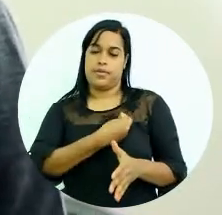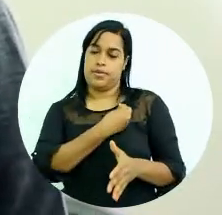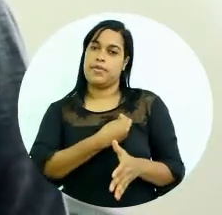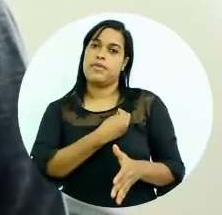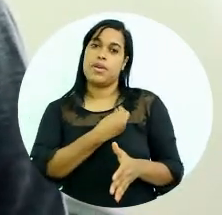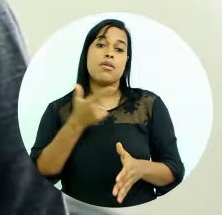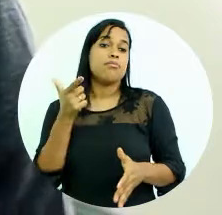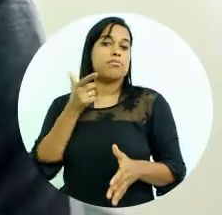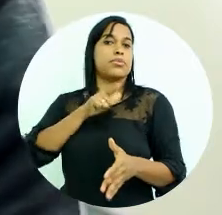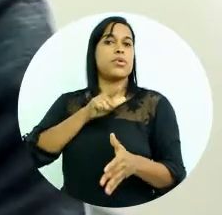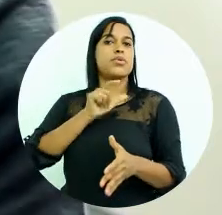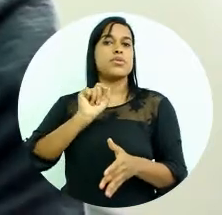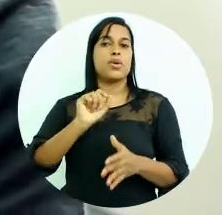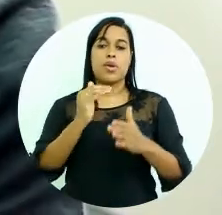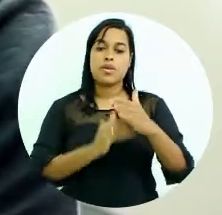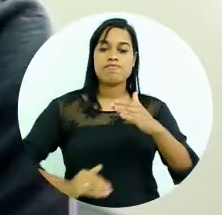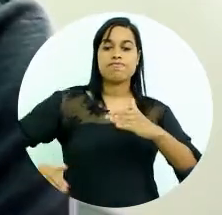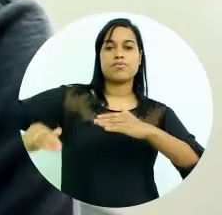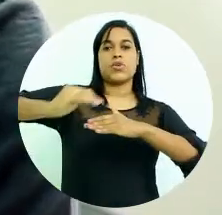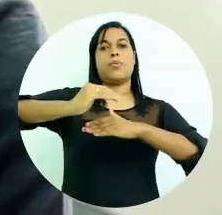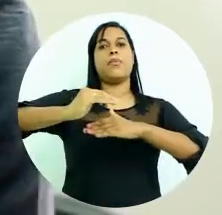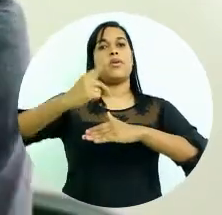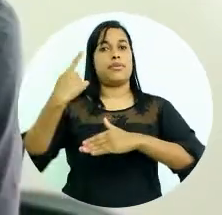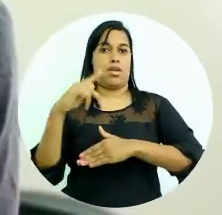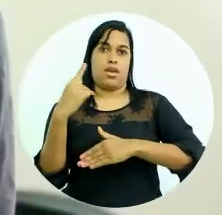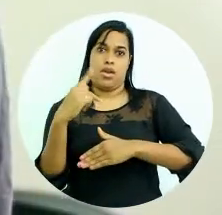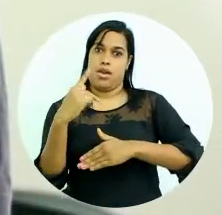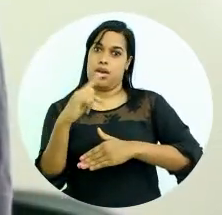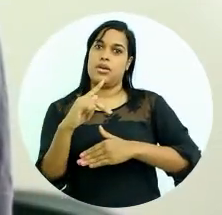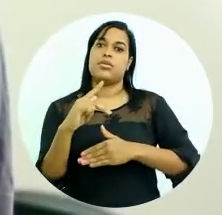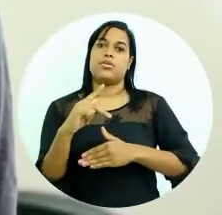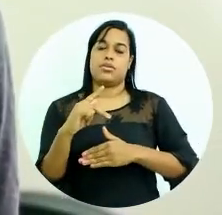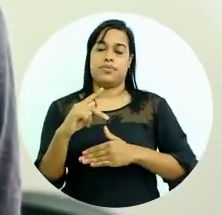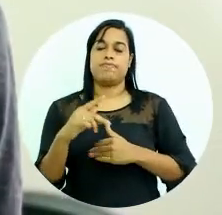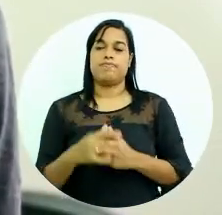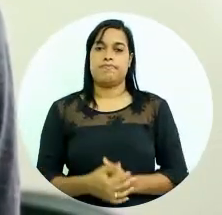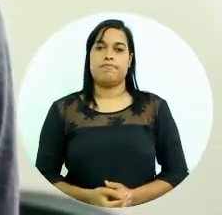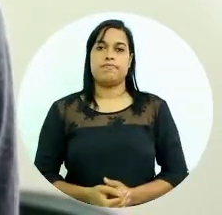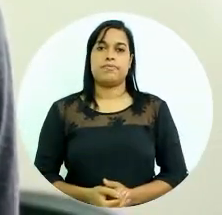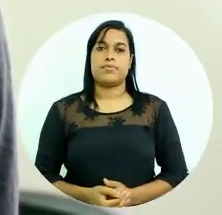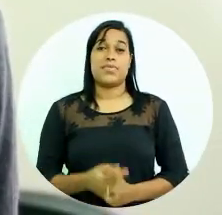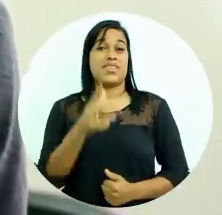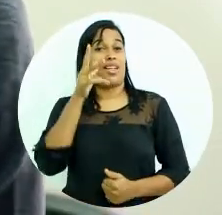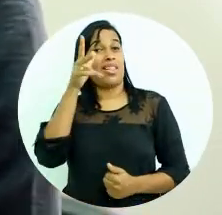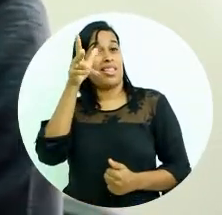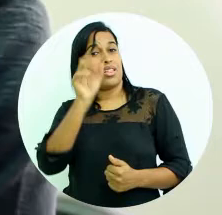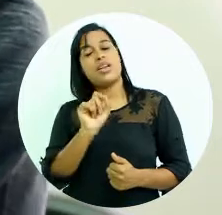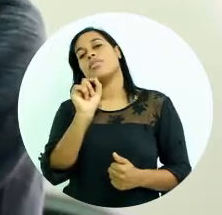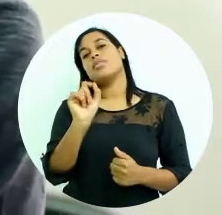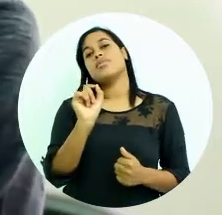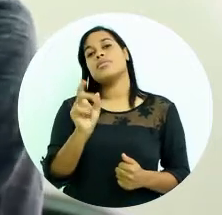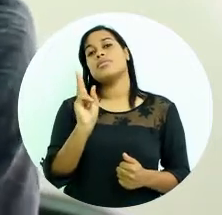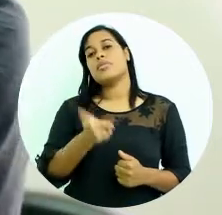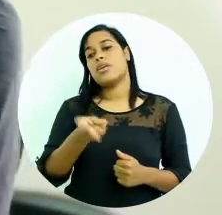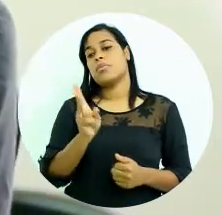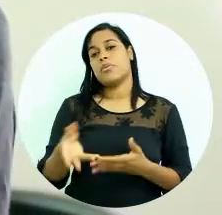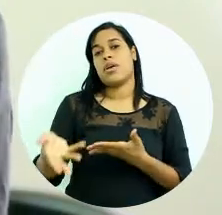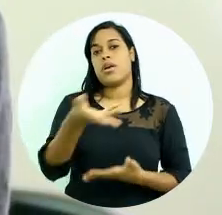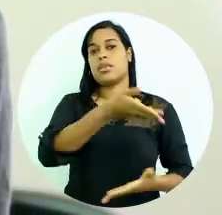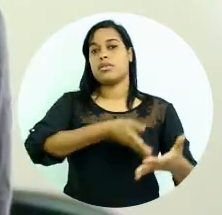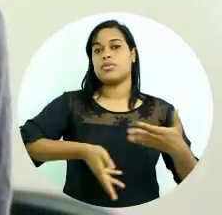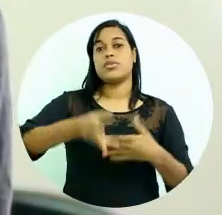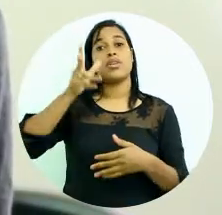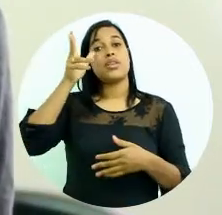que ele vive e consiga superar essa condição. E essa ideia está